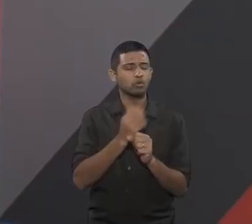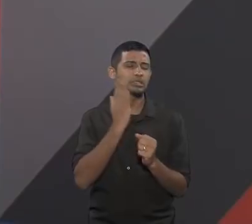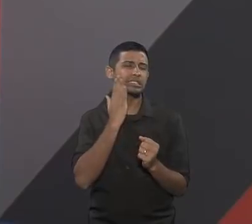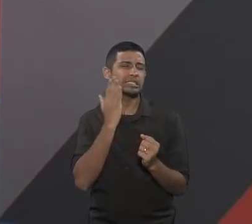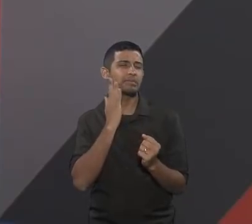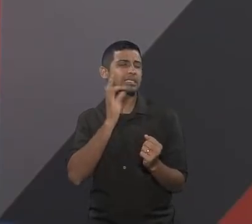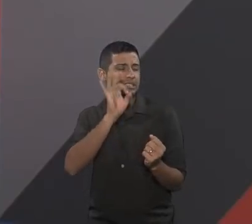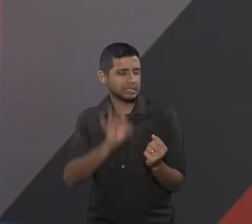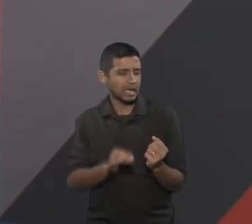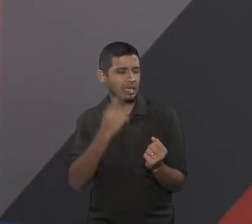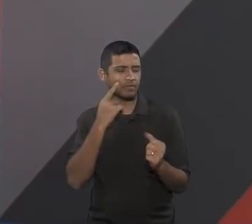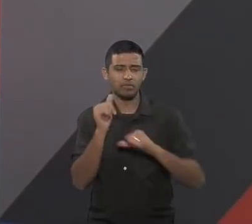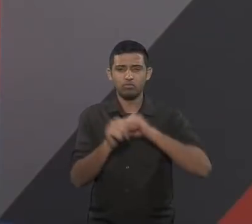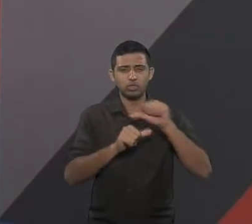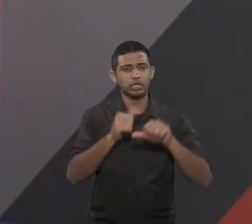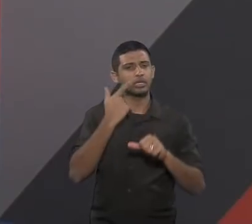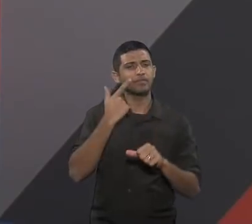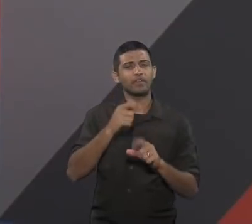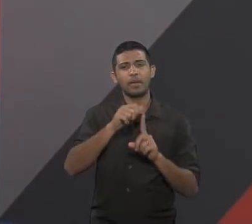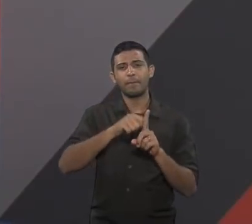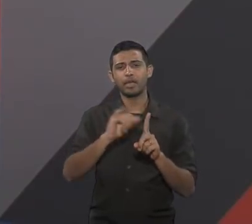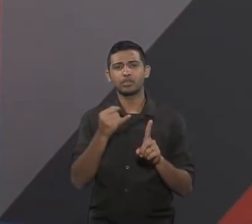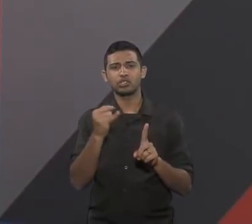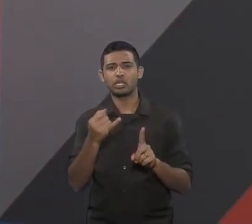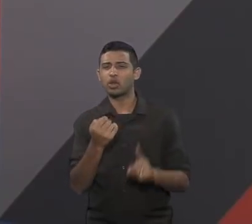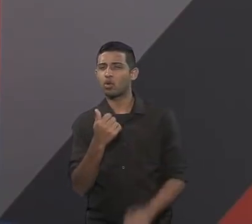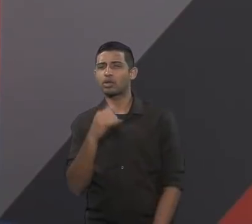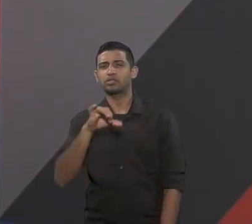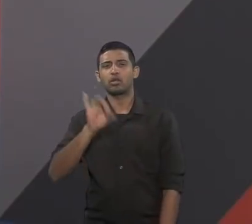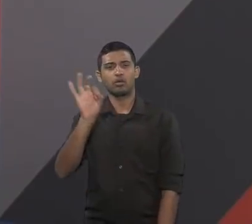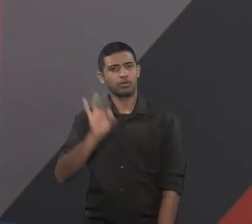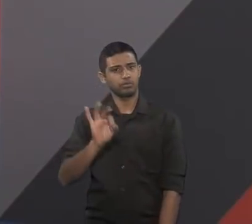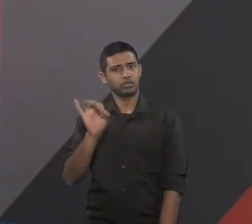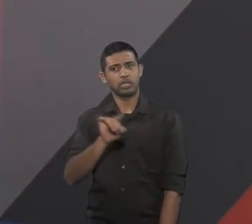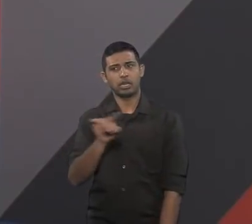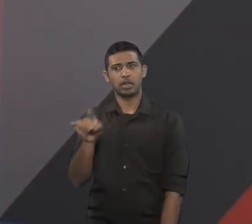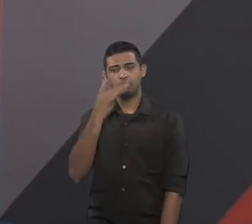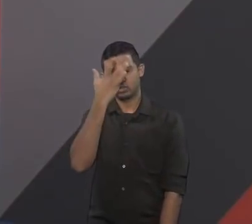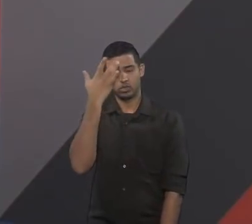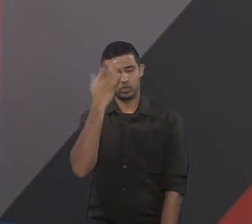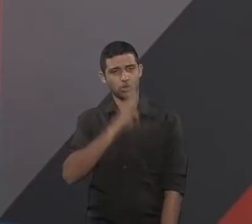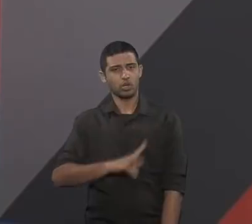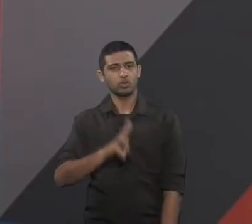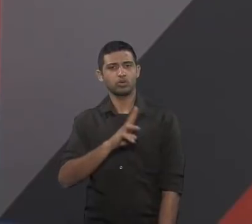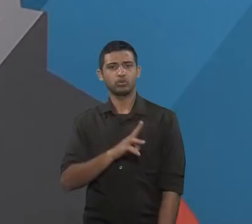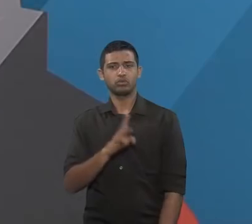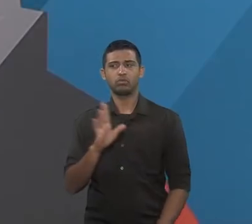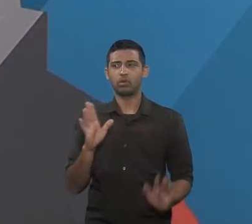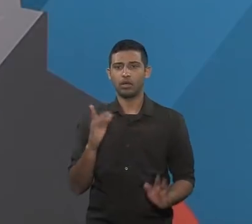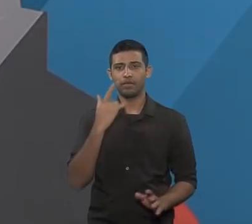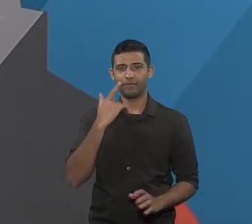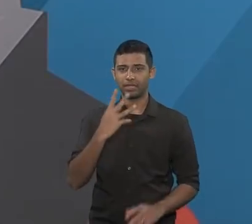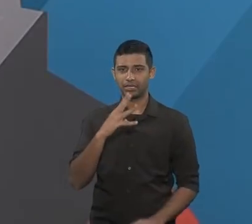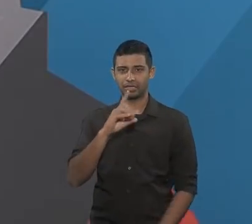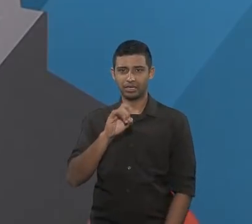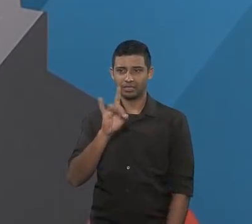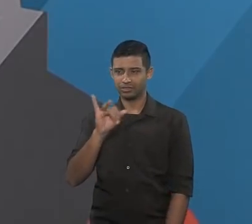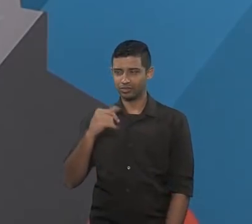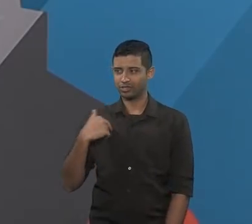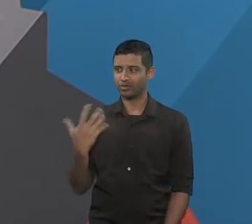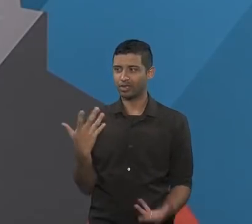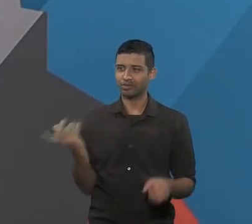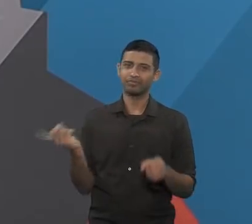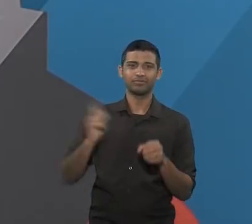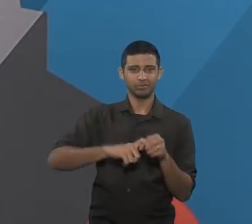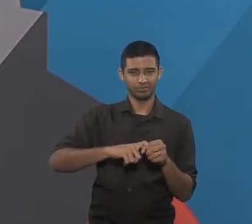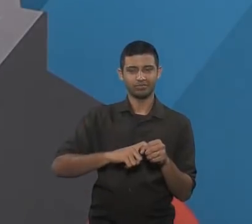a esse reajuste, por exemplo, que em janeiro foi de quase 9% para o consumidor final? Olha, daqui a 30 dias eu quero